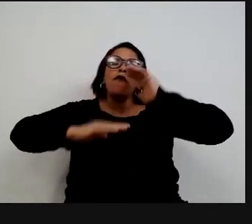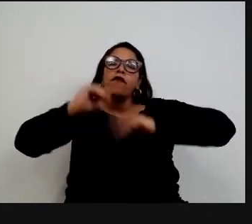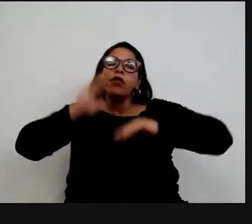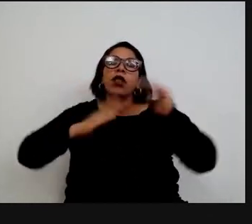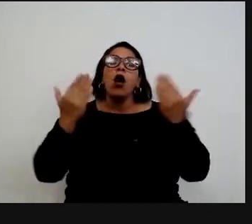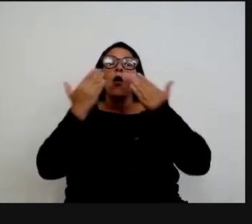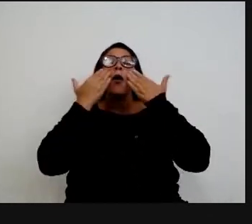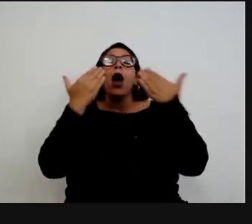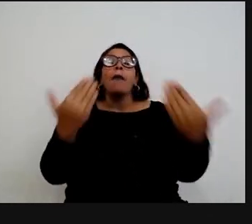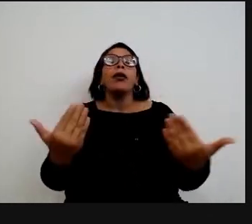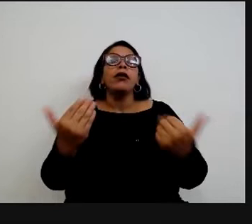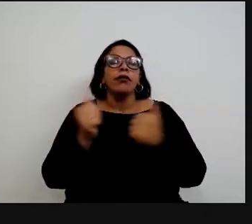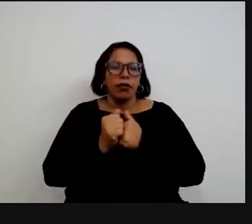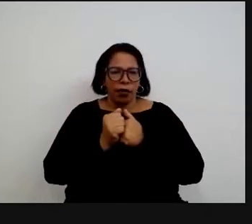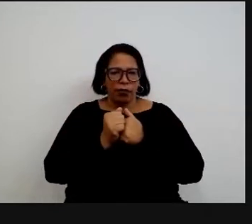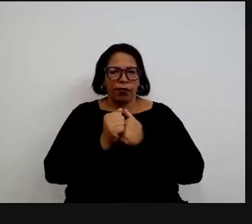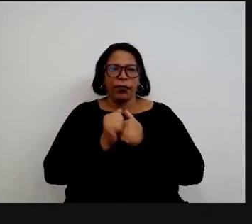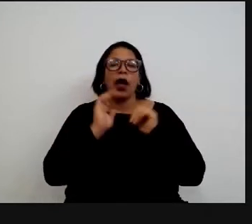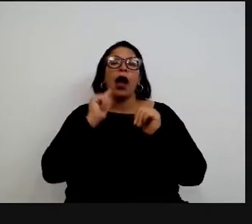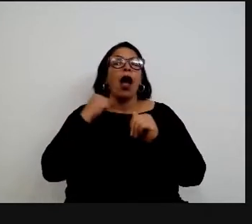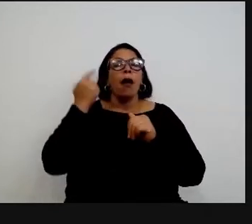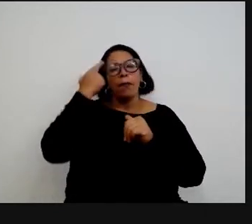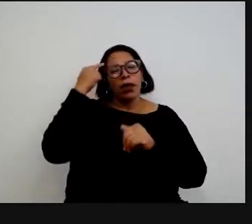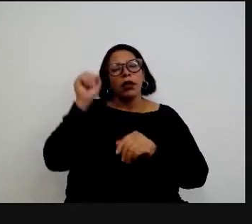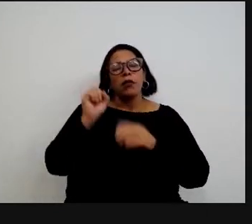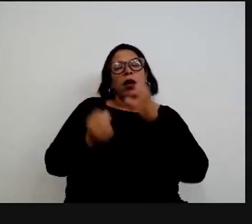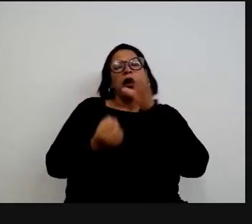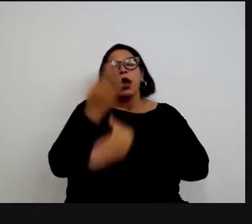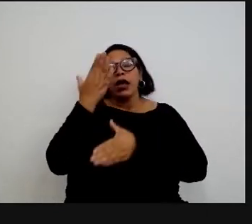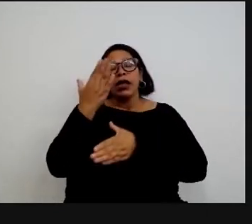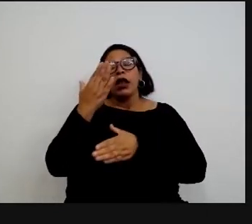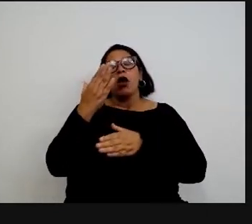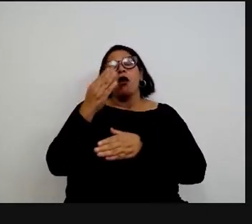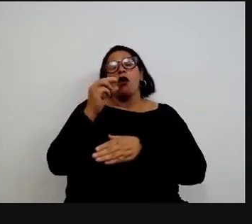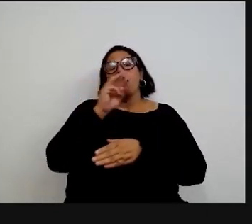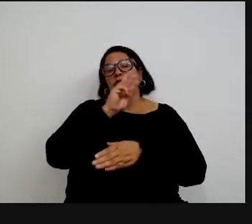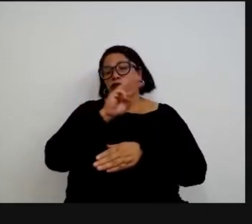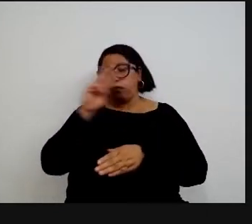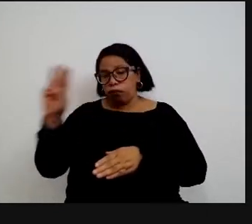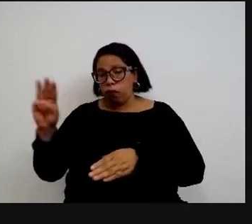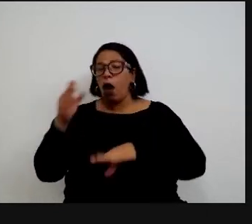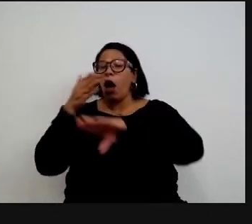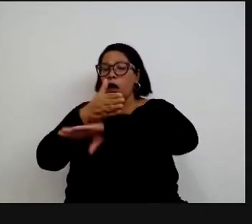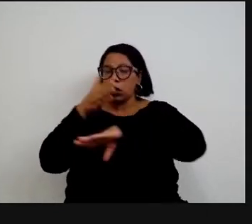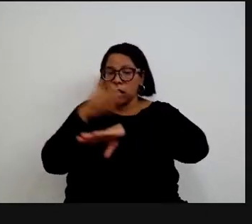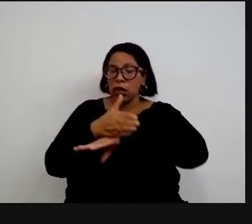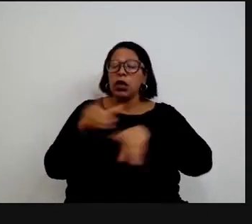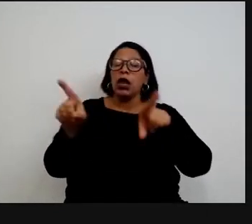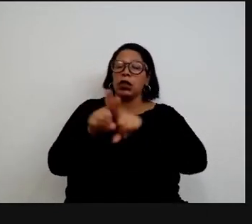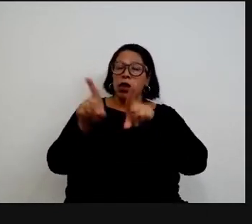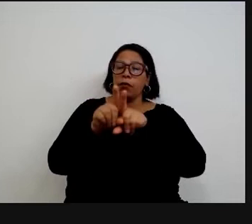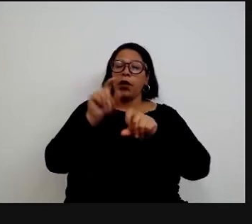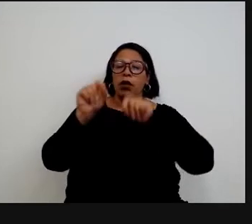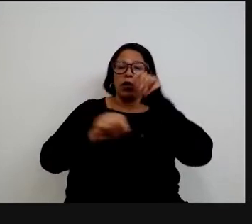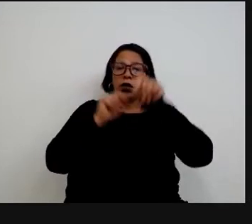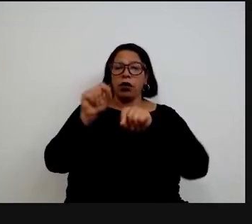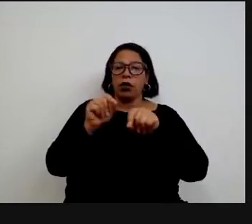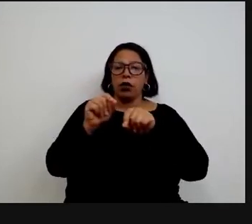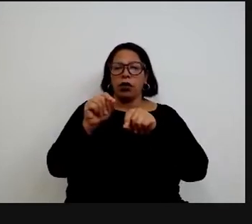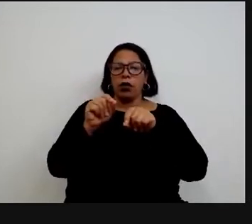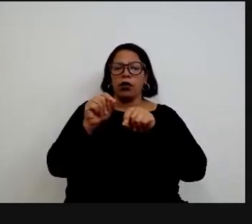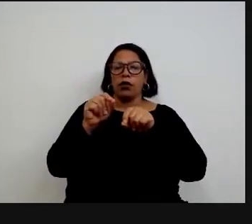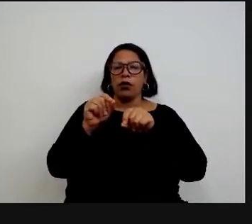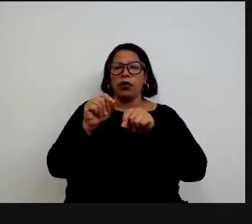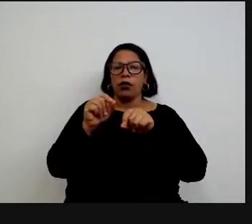que ele precisa apresentar. E, pensando nisso, nós lançamos uma plataforma interna, que pode ser acessada também externamente, que é a UC